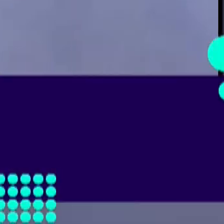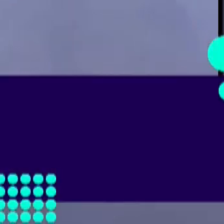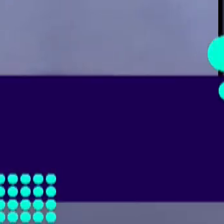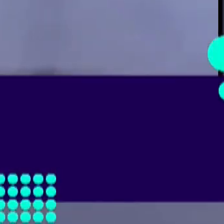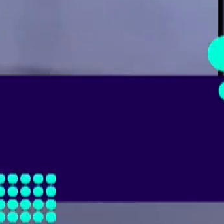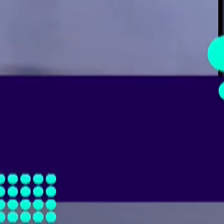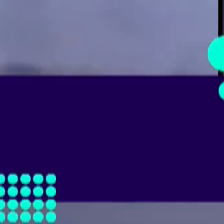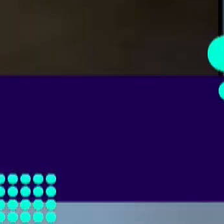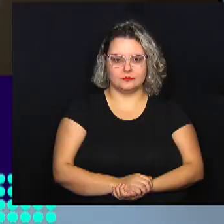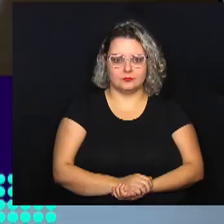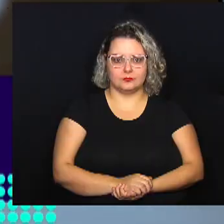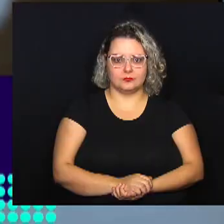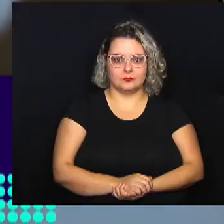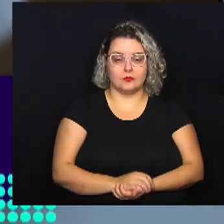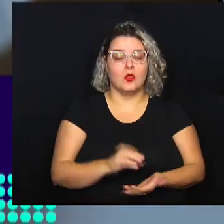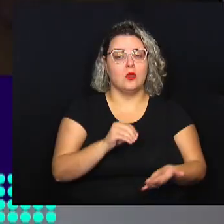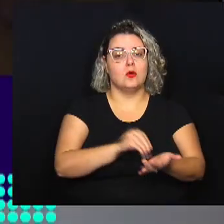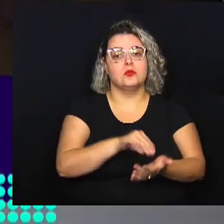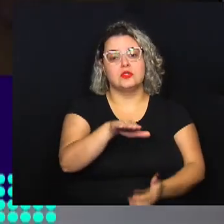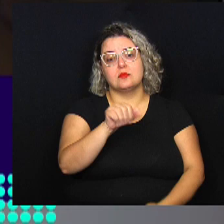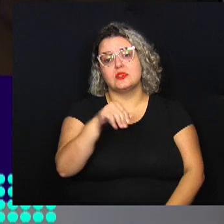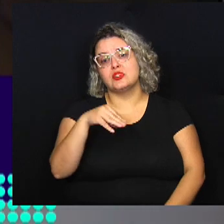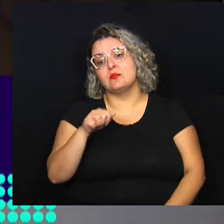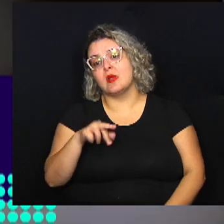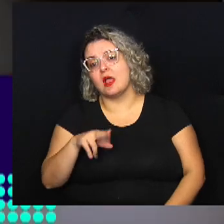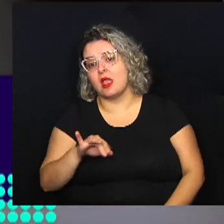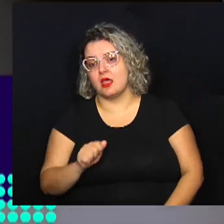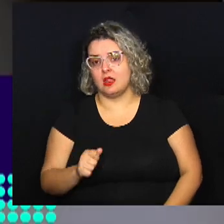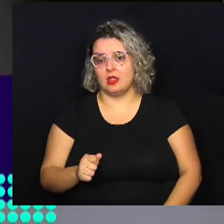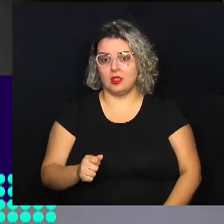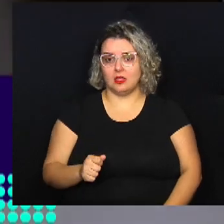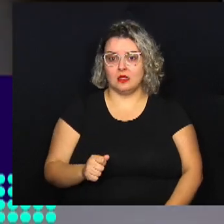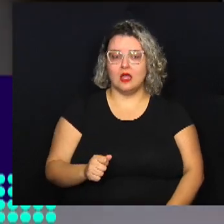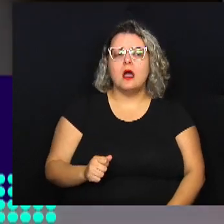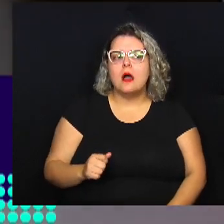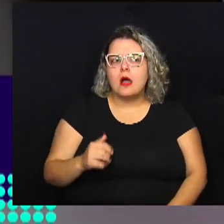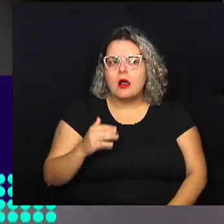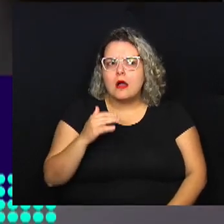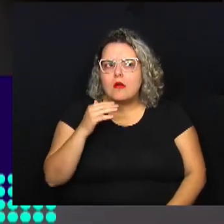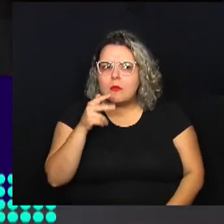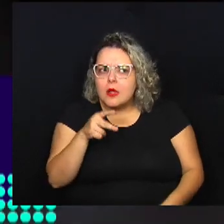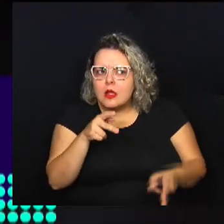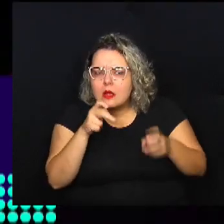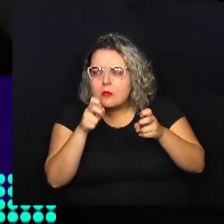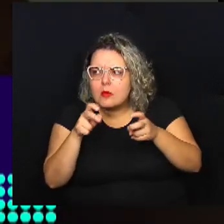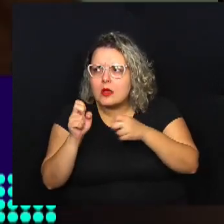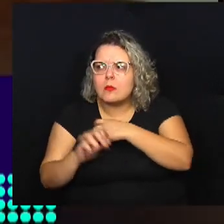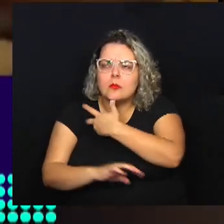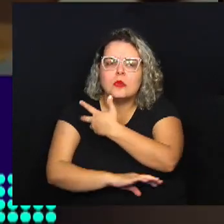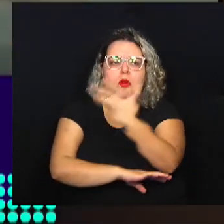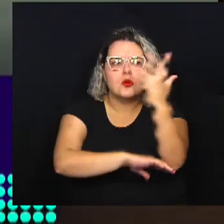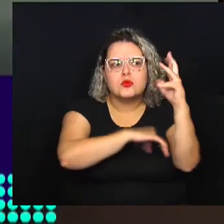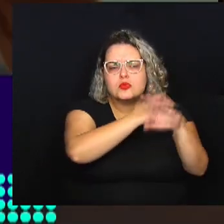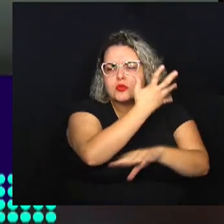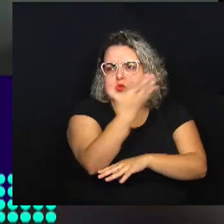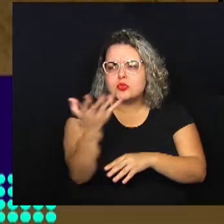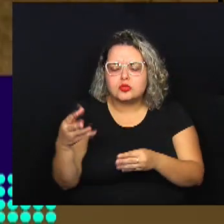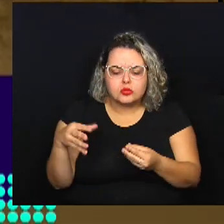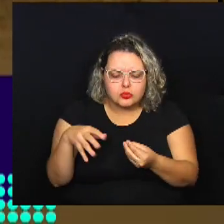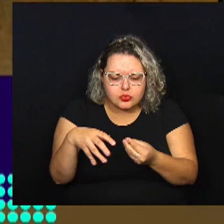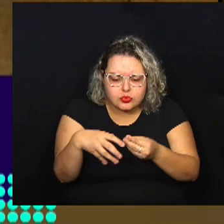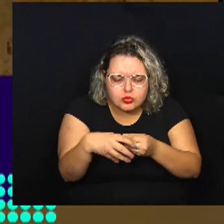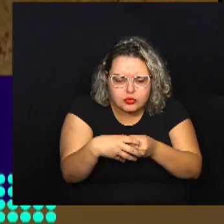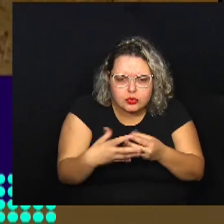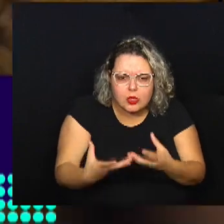O Último Chamado de Maria, convencido dos acontecimentos sobrenaturais que se desenrolam numa pequena aldeia da Bósnia